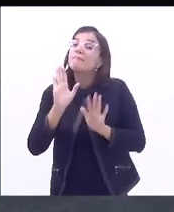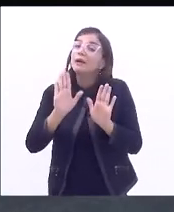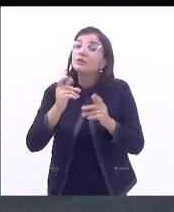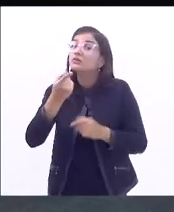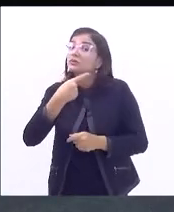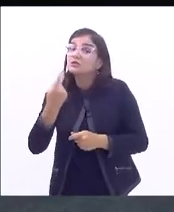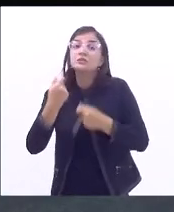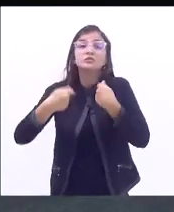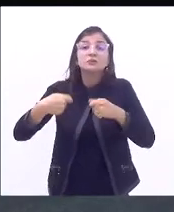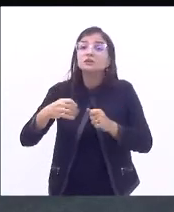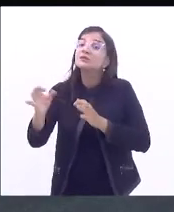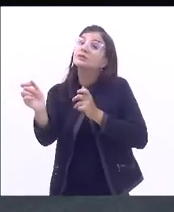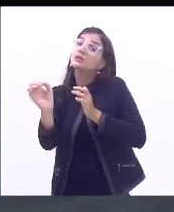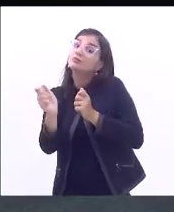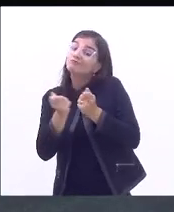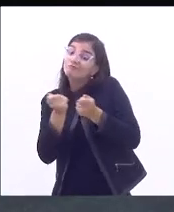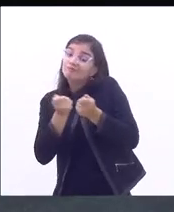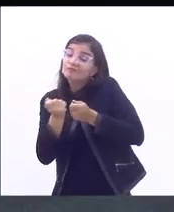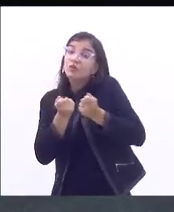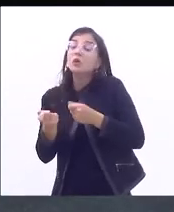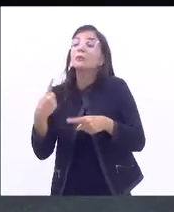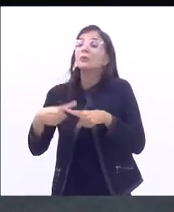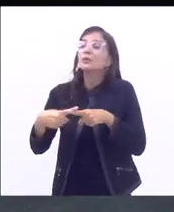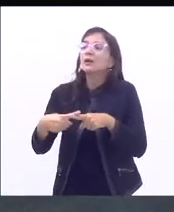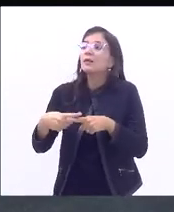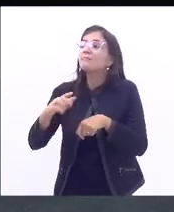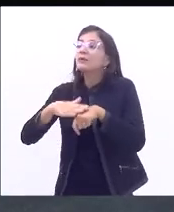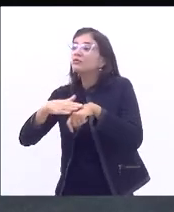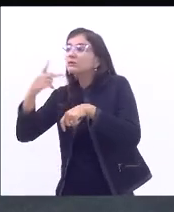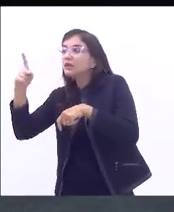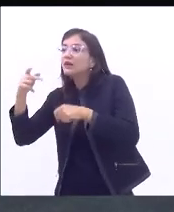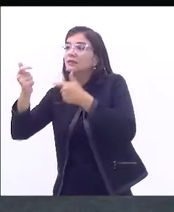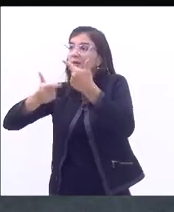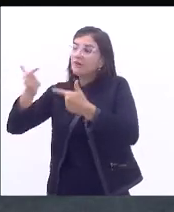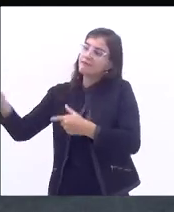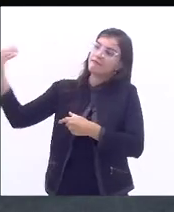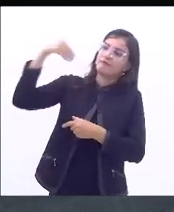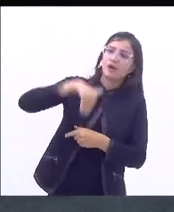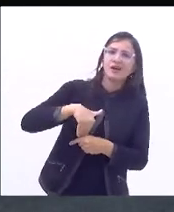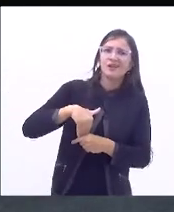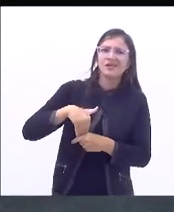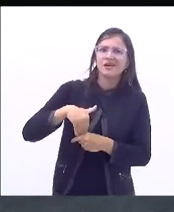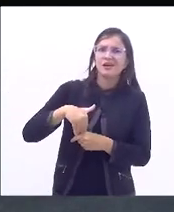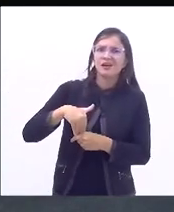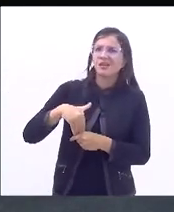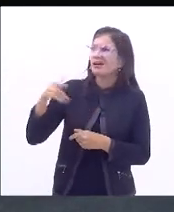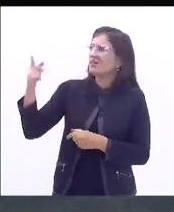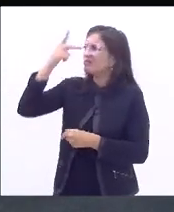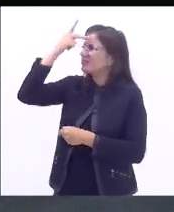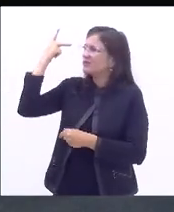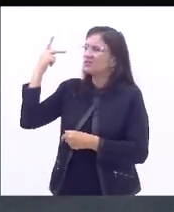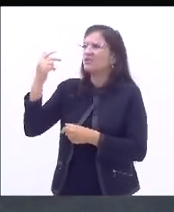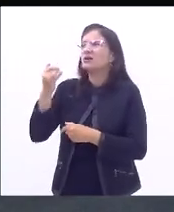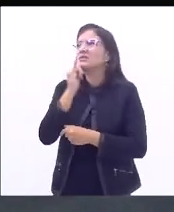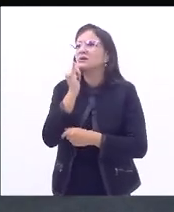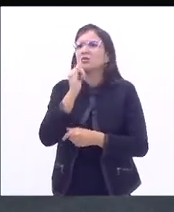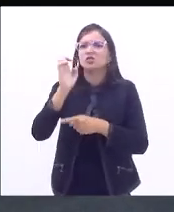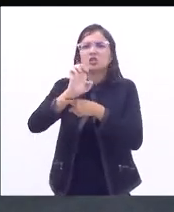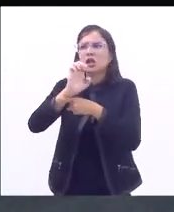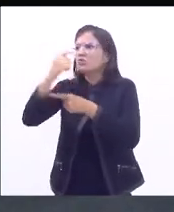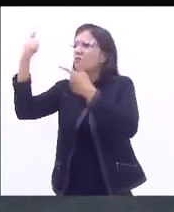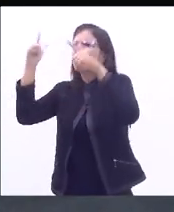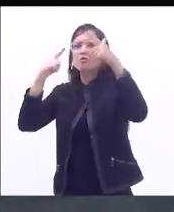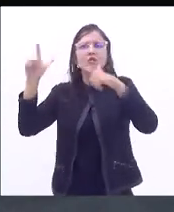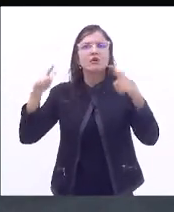que a mão de obra importada não supere a mão de obra aqui do Estado, seja da Zona Oeste, seja da